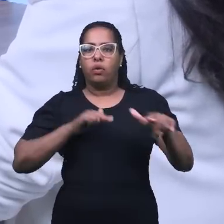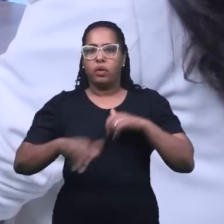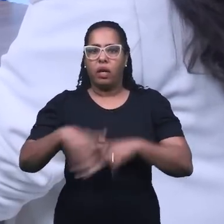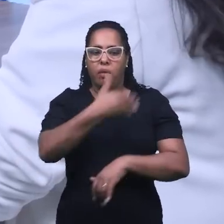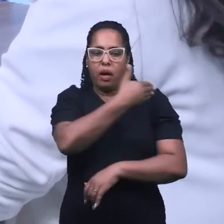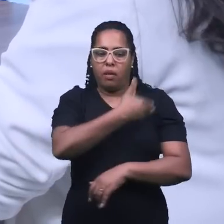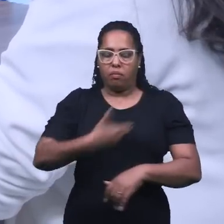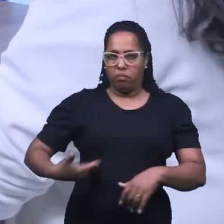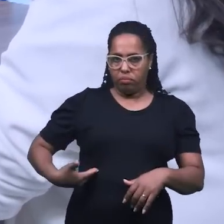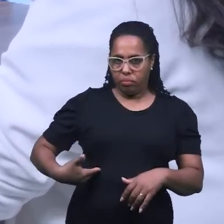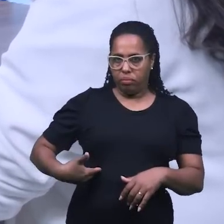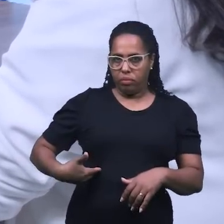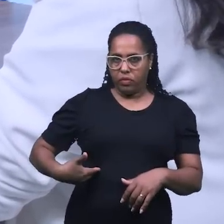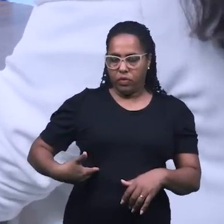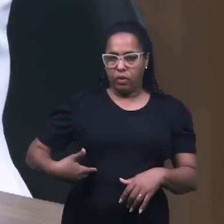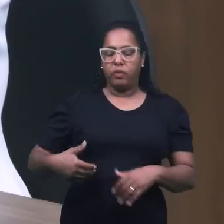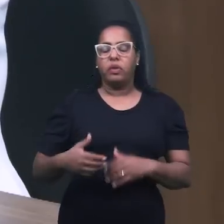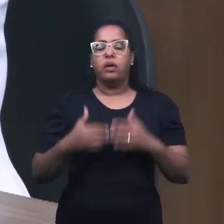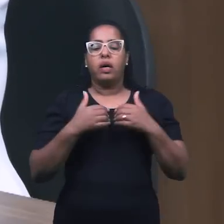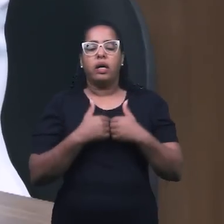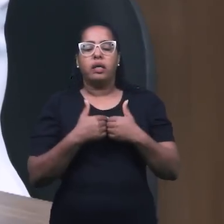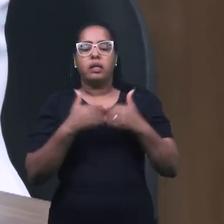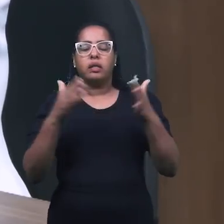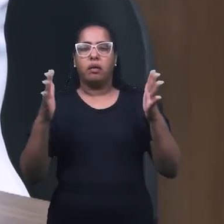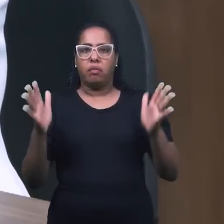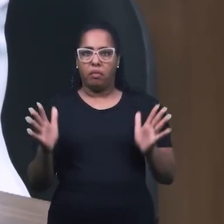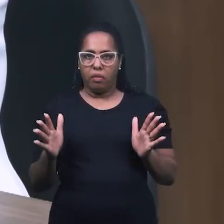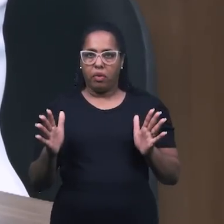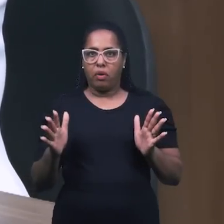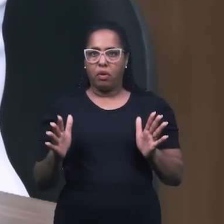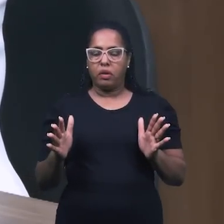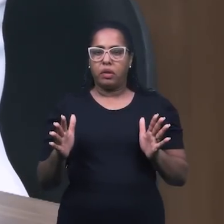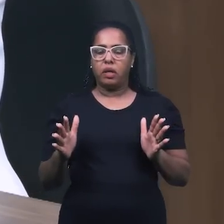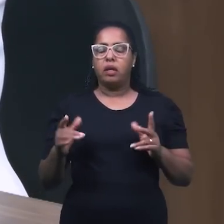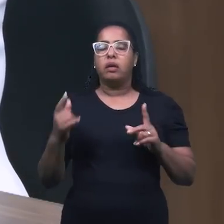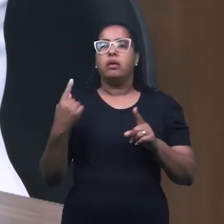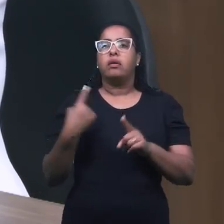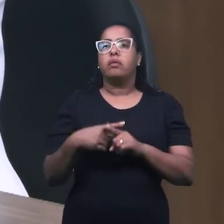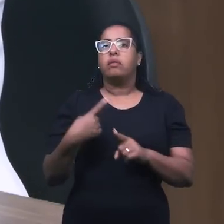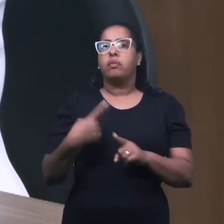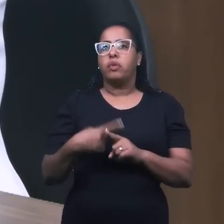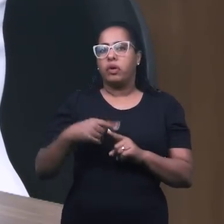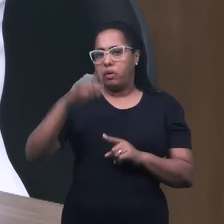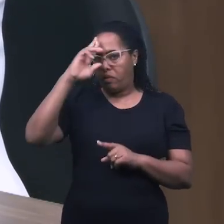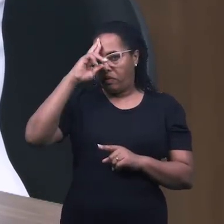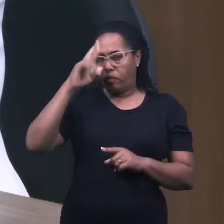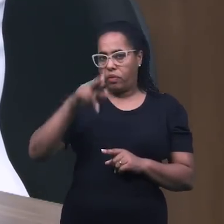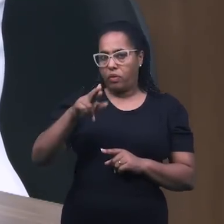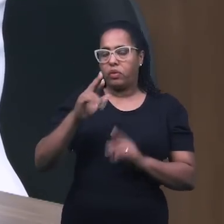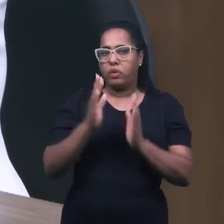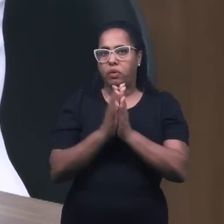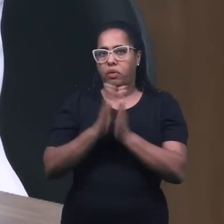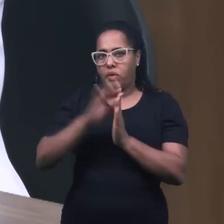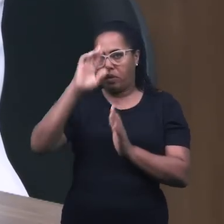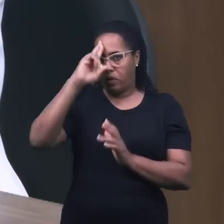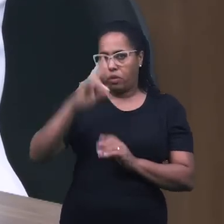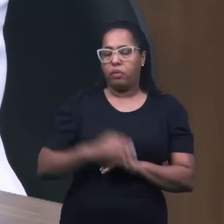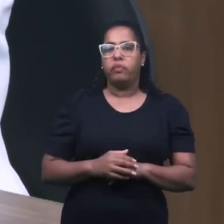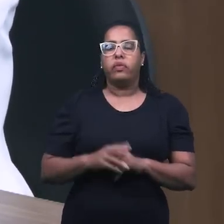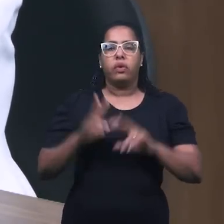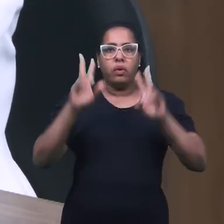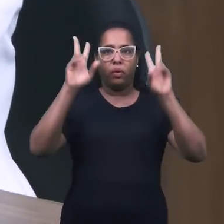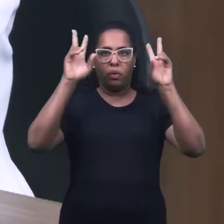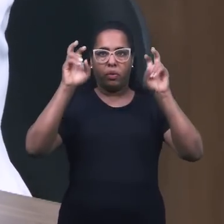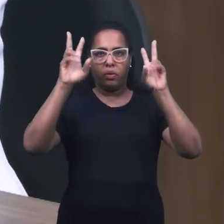federal. Essa porta de ser servidora foi pública, foi porque você orou ao Senhor,